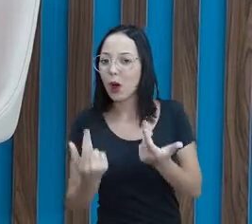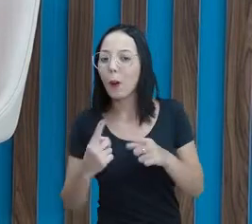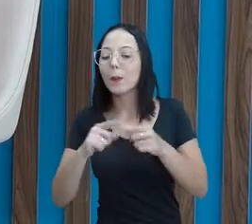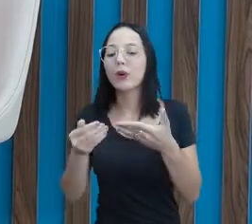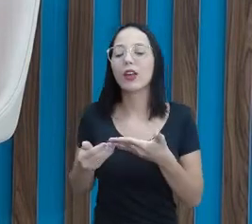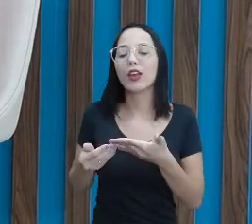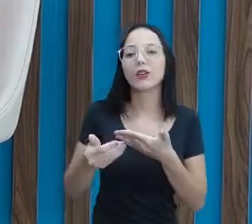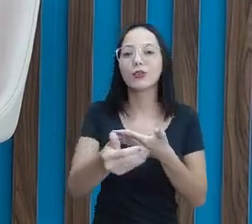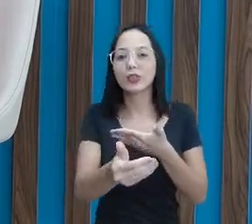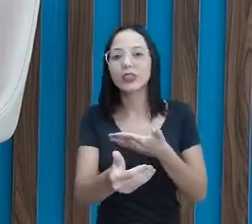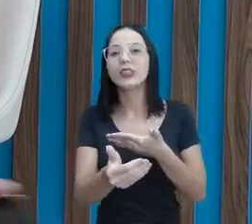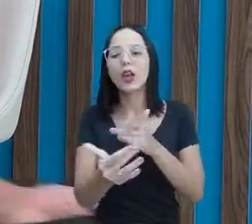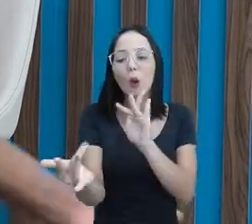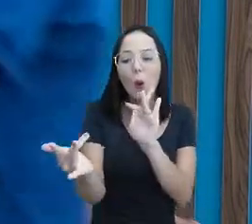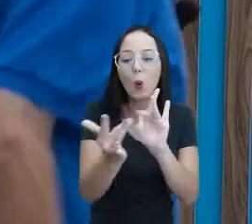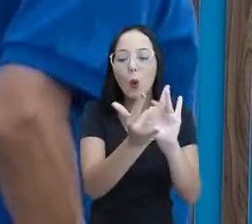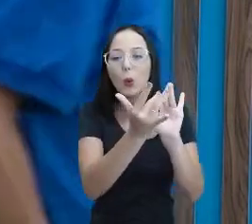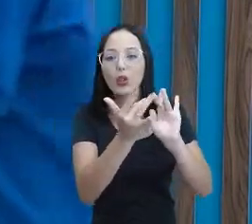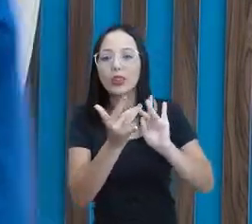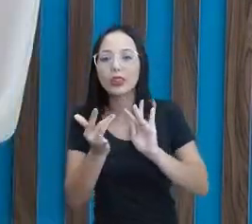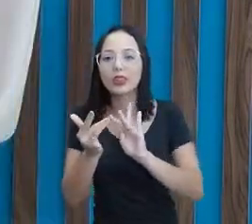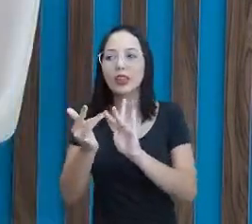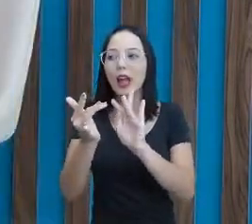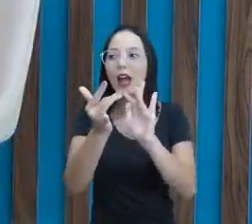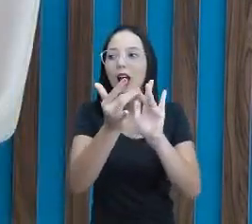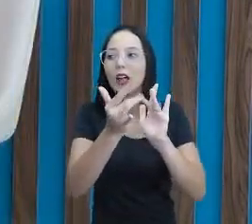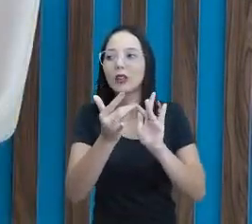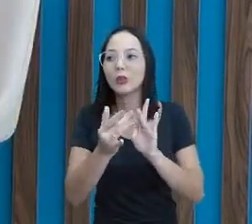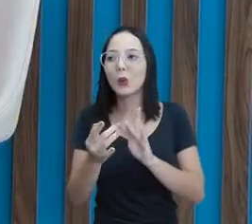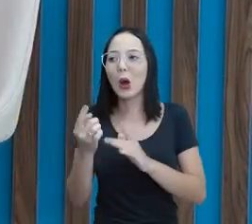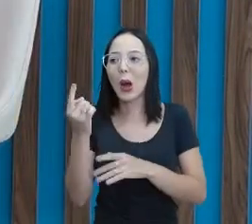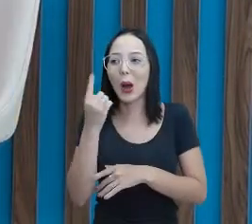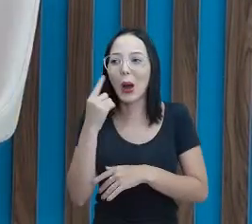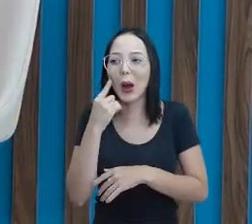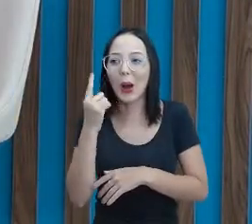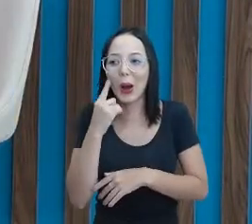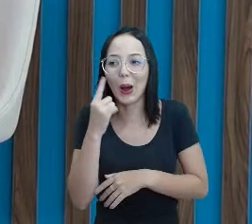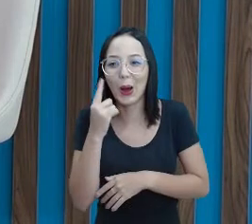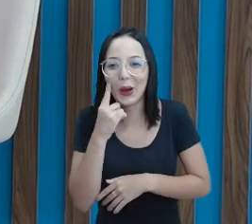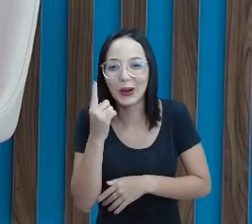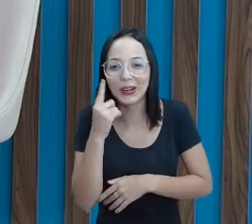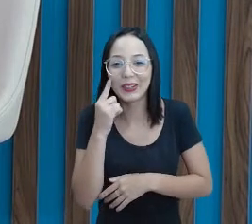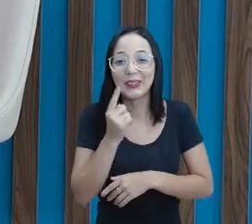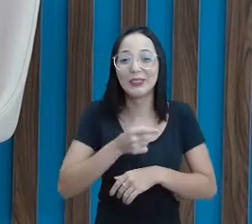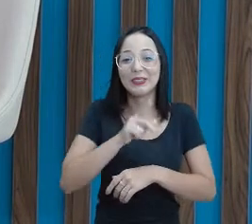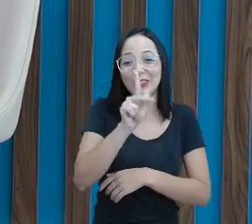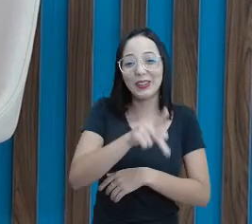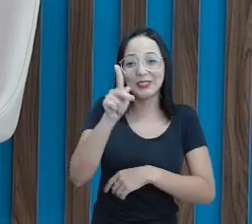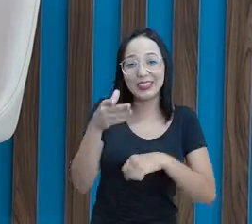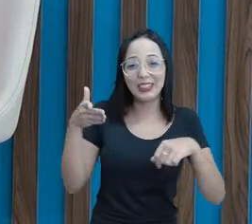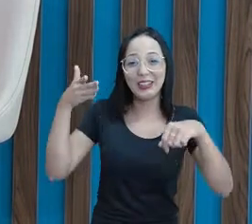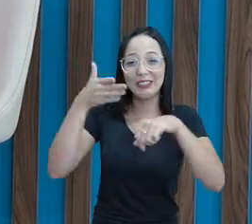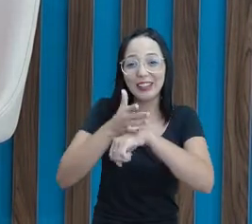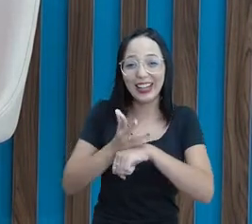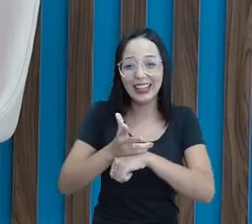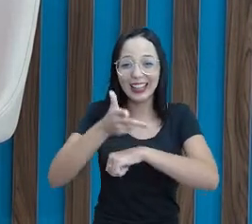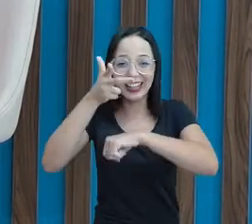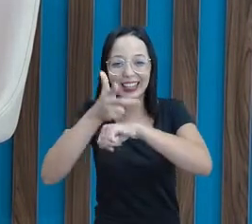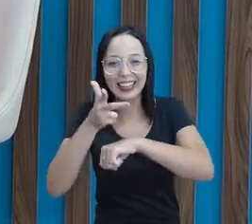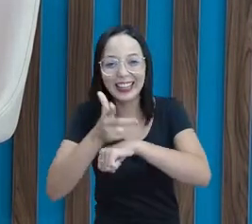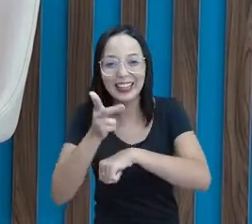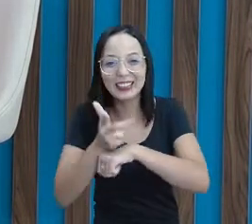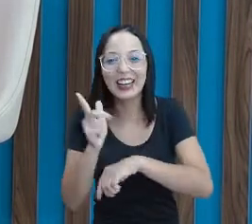a uns dias, esse contato aqui entre nós, lá vai o professor Alami passando em frente à câmera, minha gente. Isso